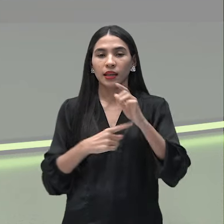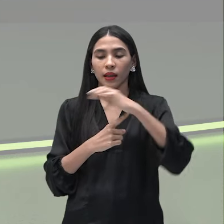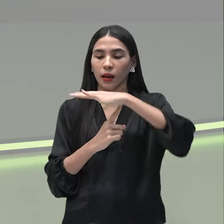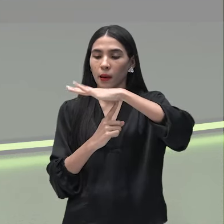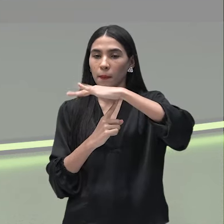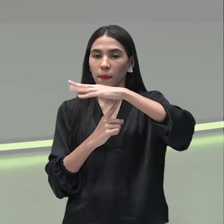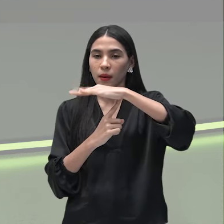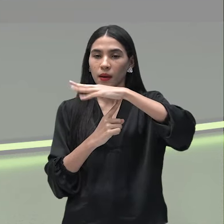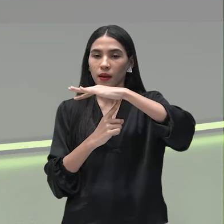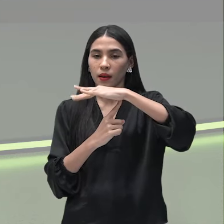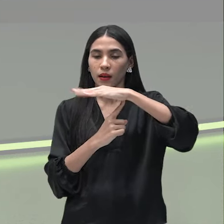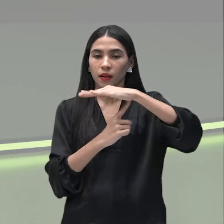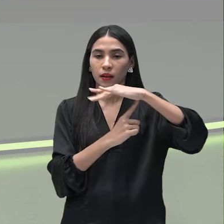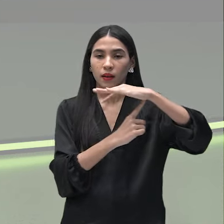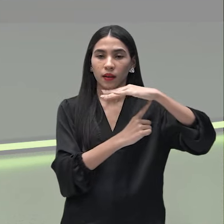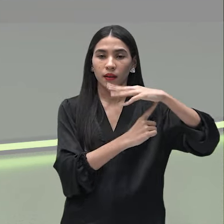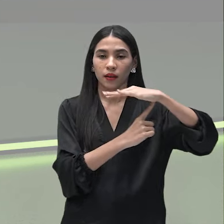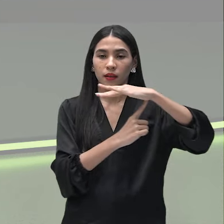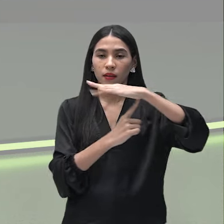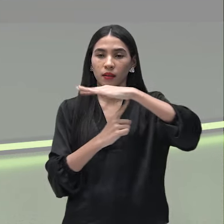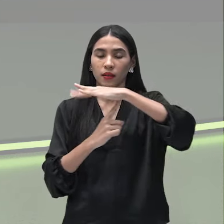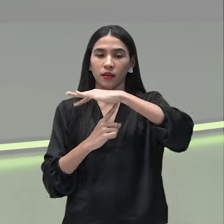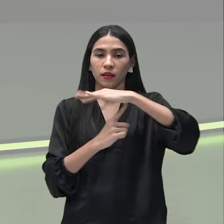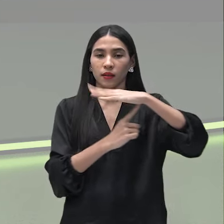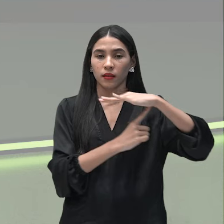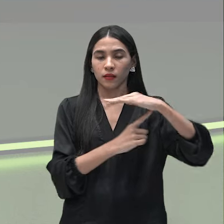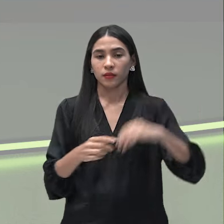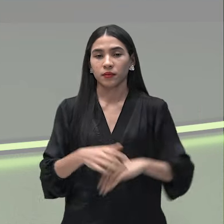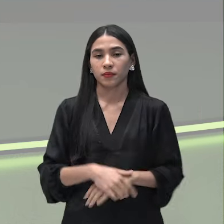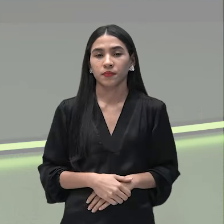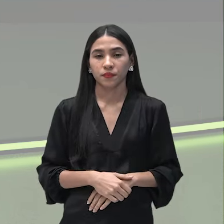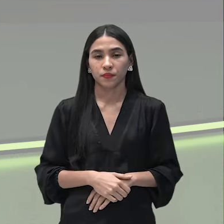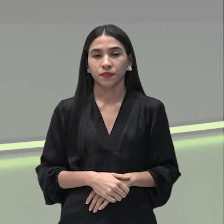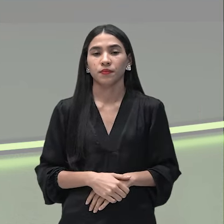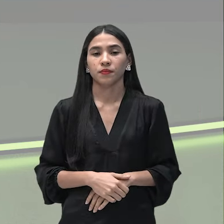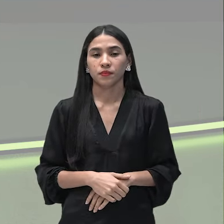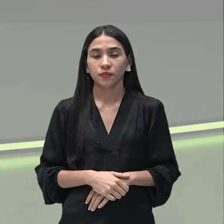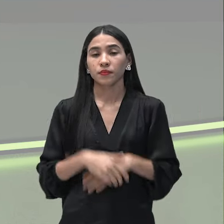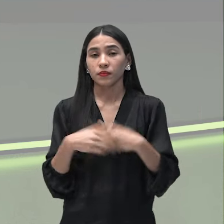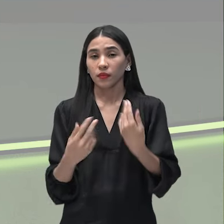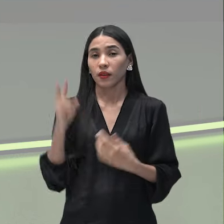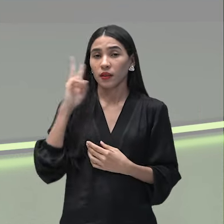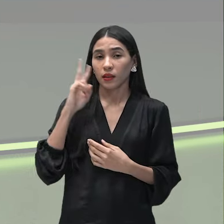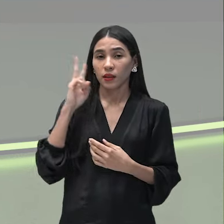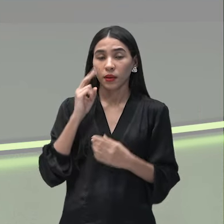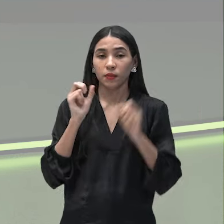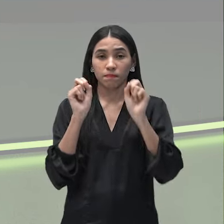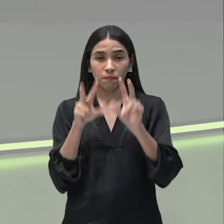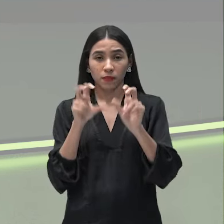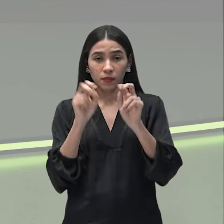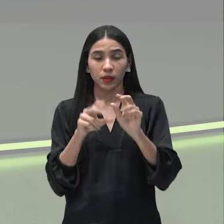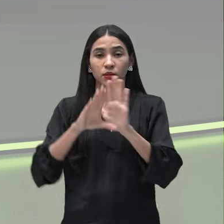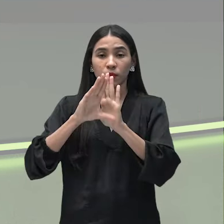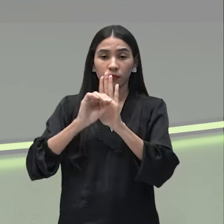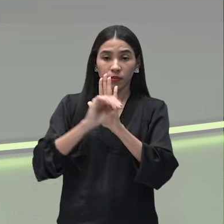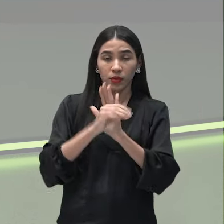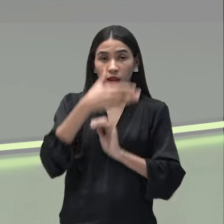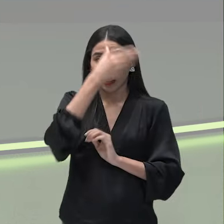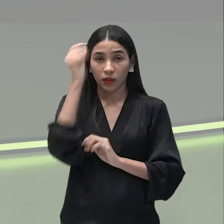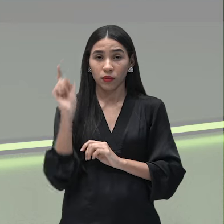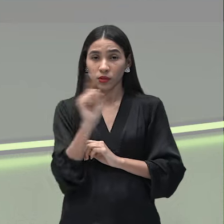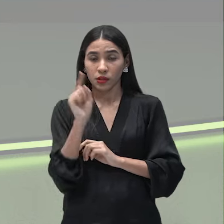que auxiliam na locomoção dessa bactéria, tá bom? Então, relembramos aqui as bactérias, né? Não esqueçam que elas